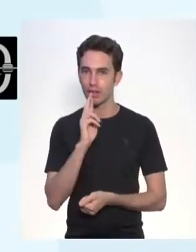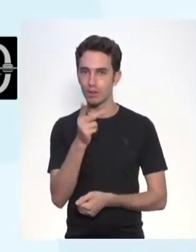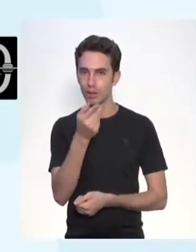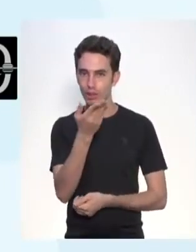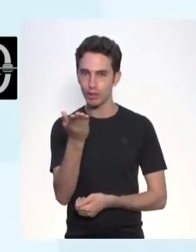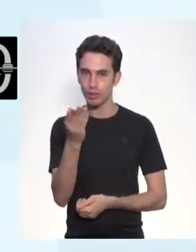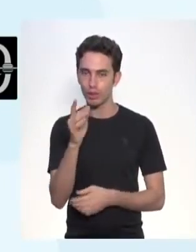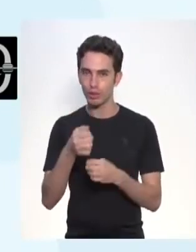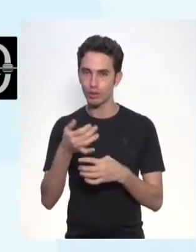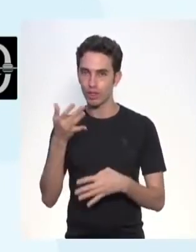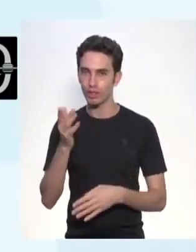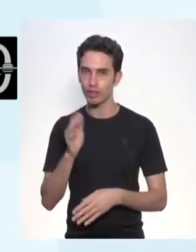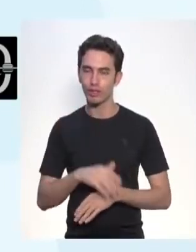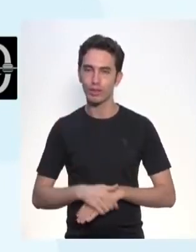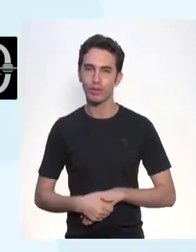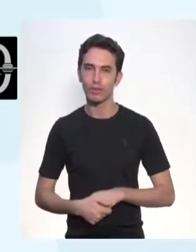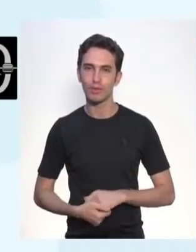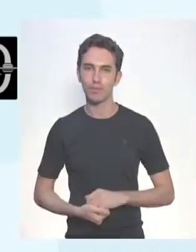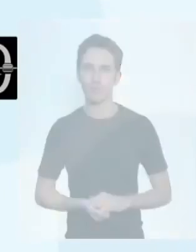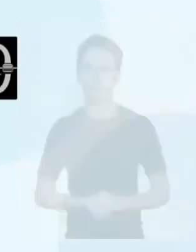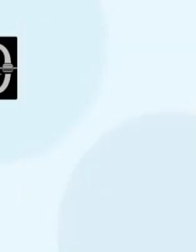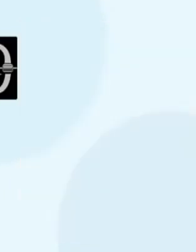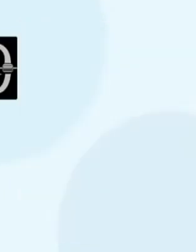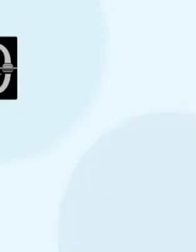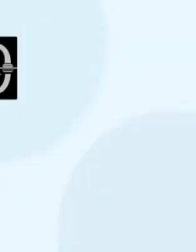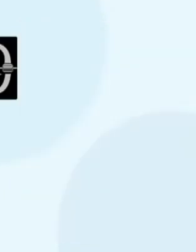vocês no chat. Até já.